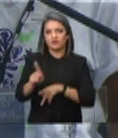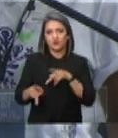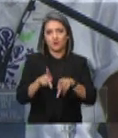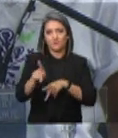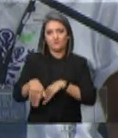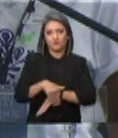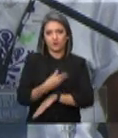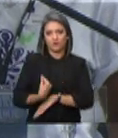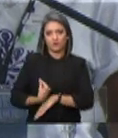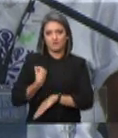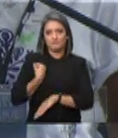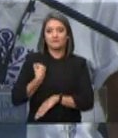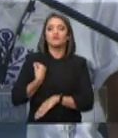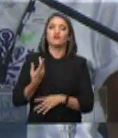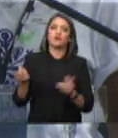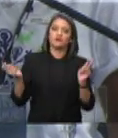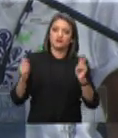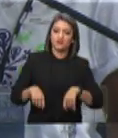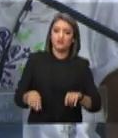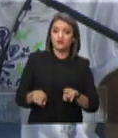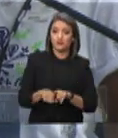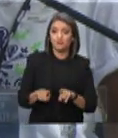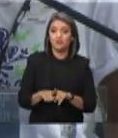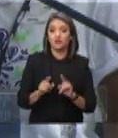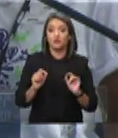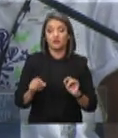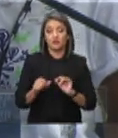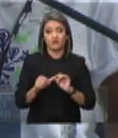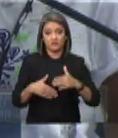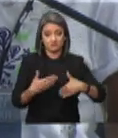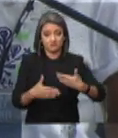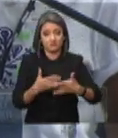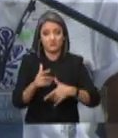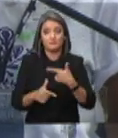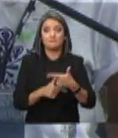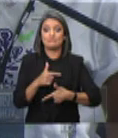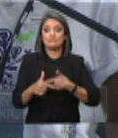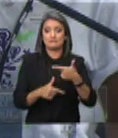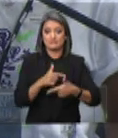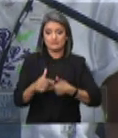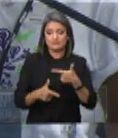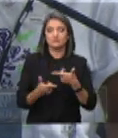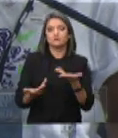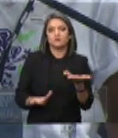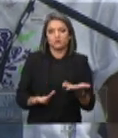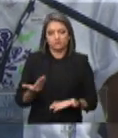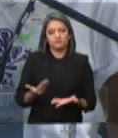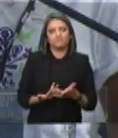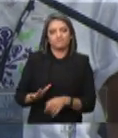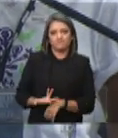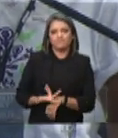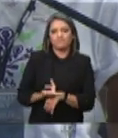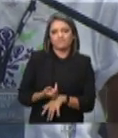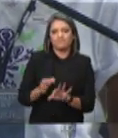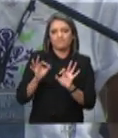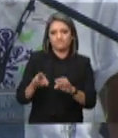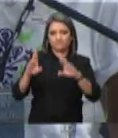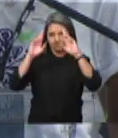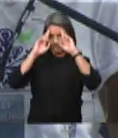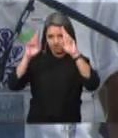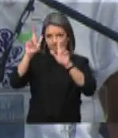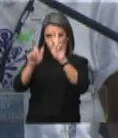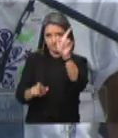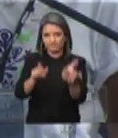usuária e tem condições de incorporar no processo de trabalho uma prestação de serviço de qualidade respeitando